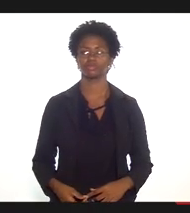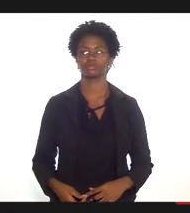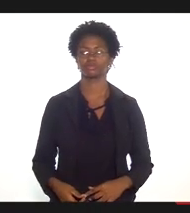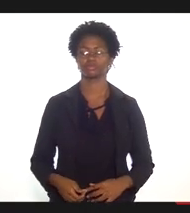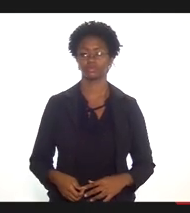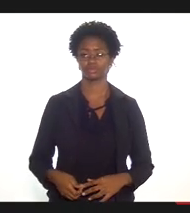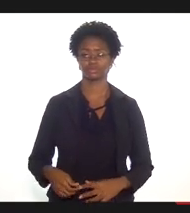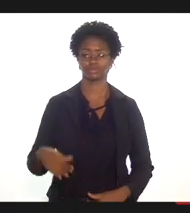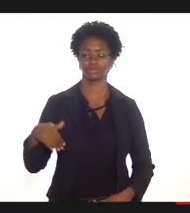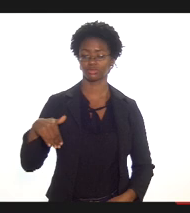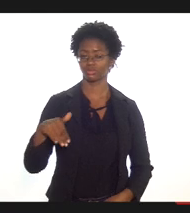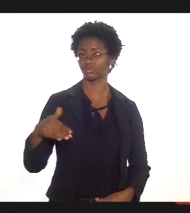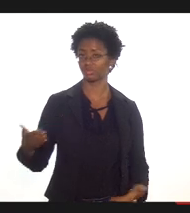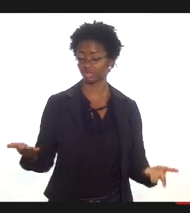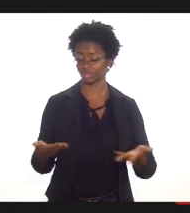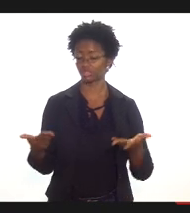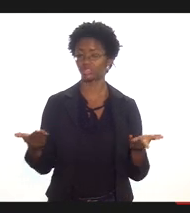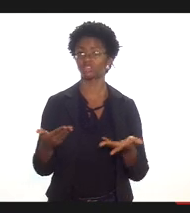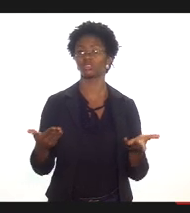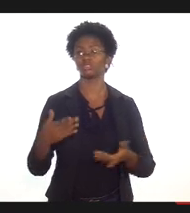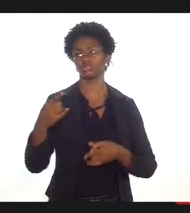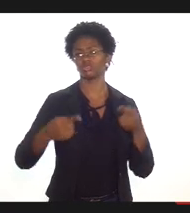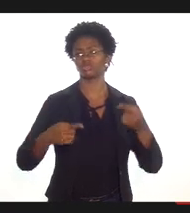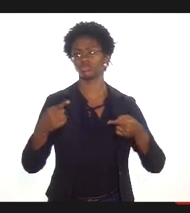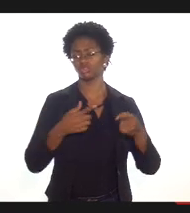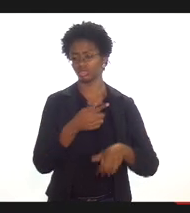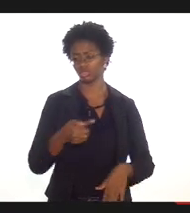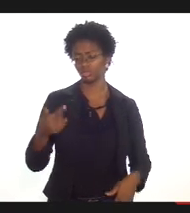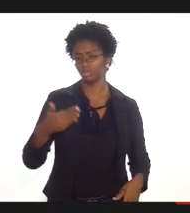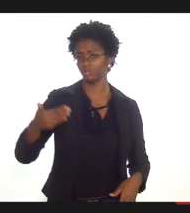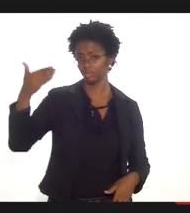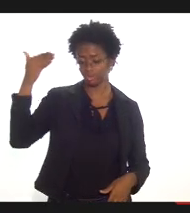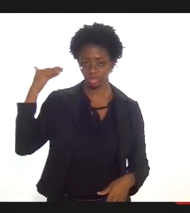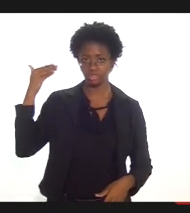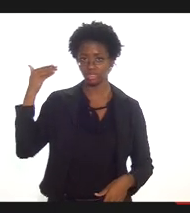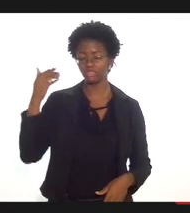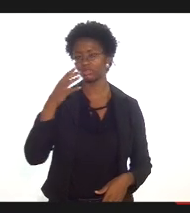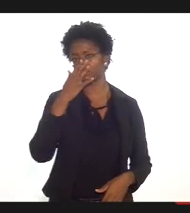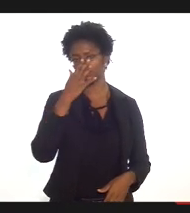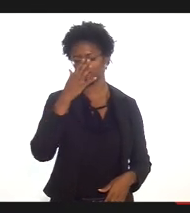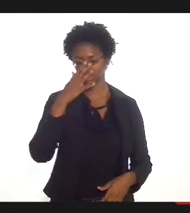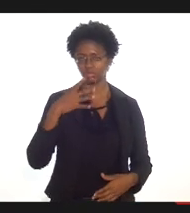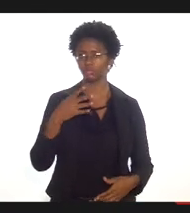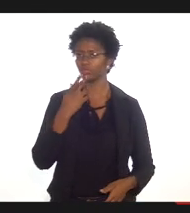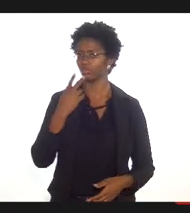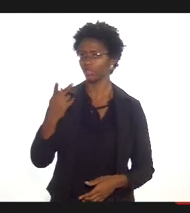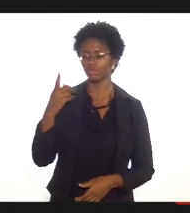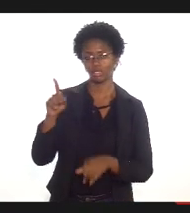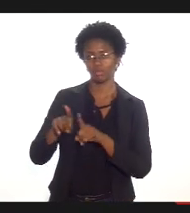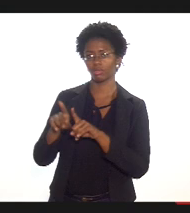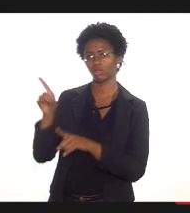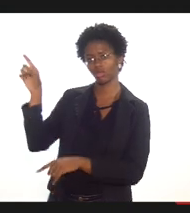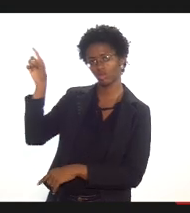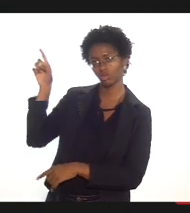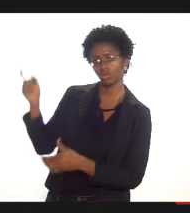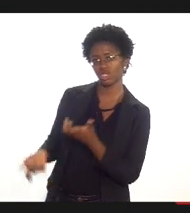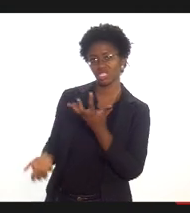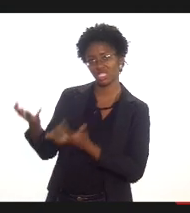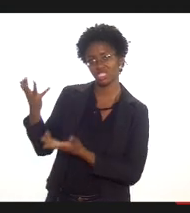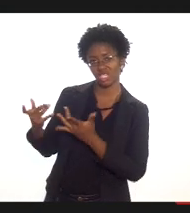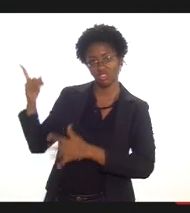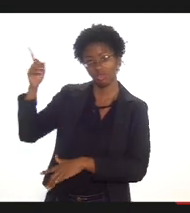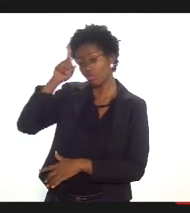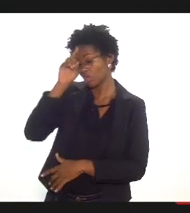Atualmente, isso também discutimos semana passada, a questão até do incêndio que aconteceu no Hospital de Bom